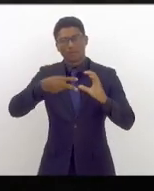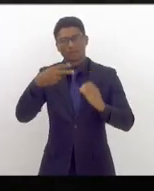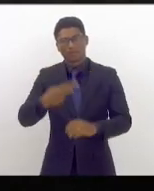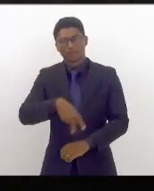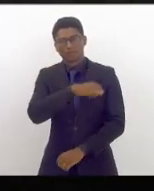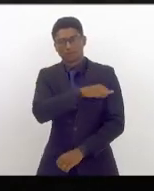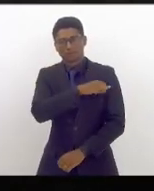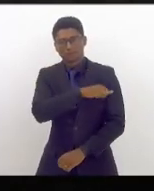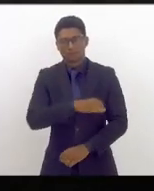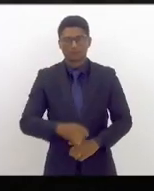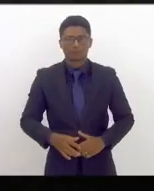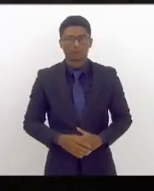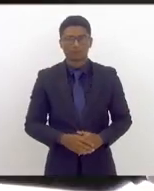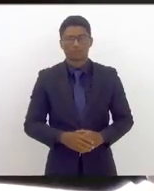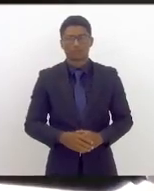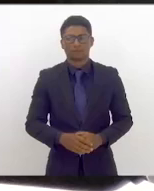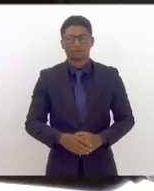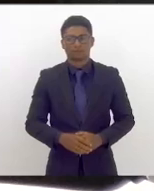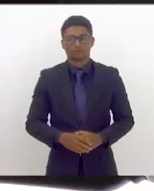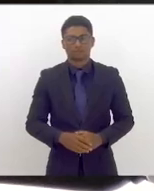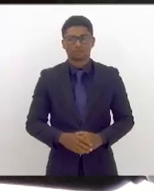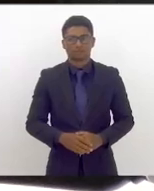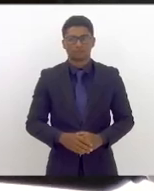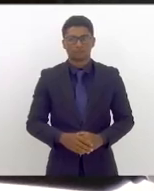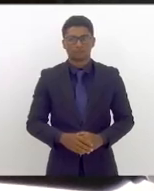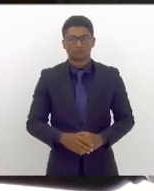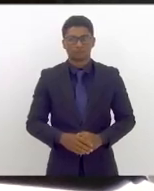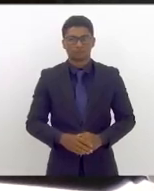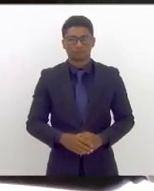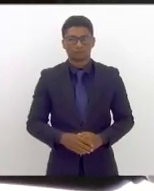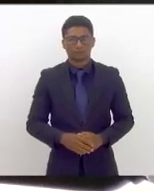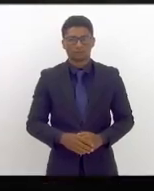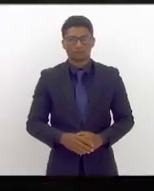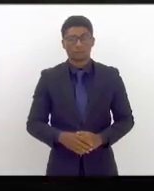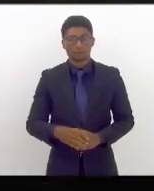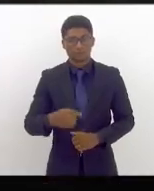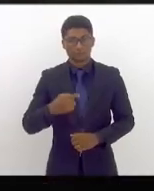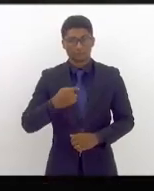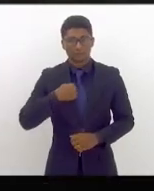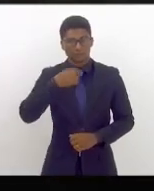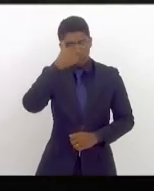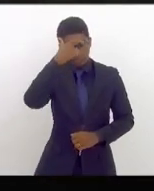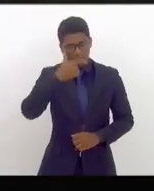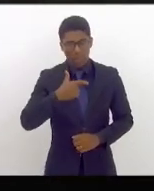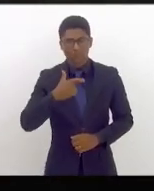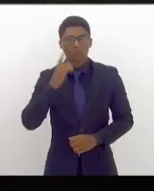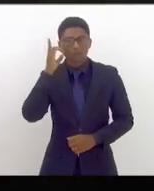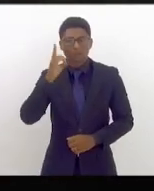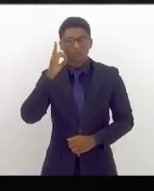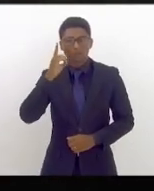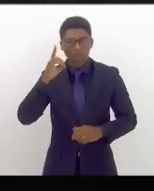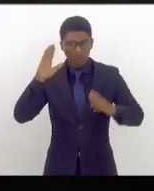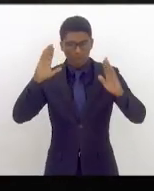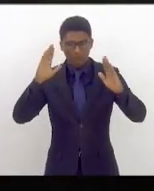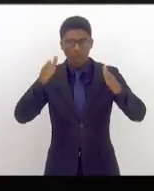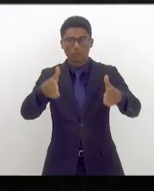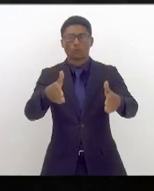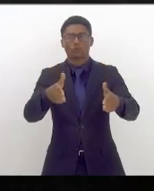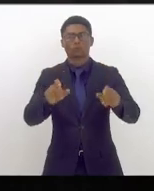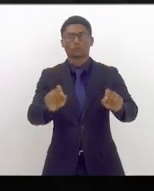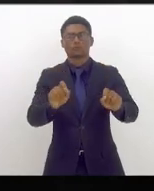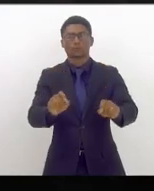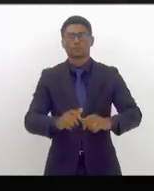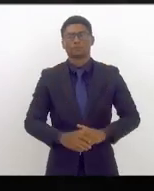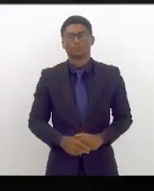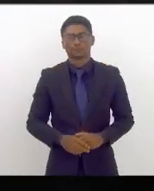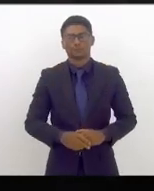Janeiro e meu mandato foi um mandato voltado mas